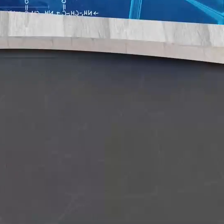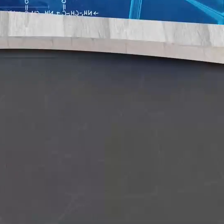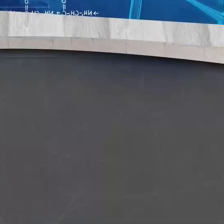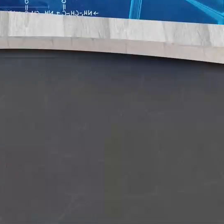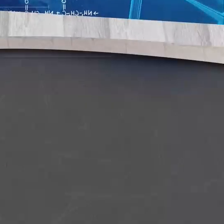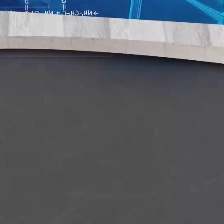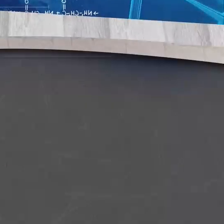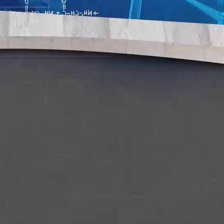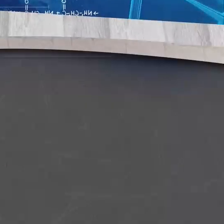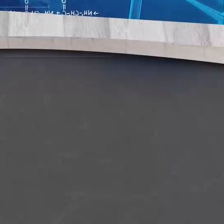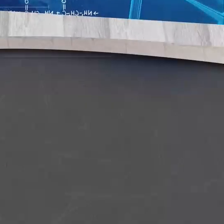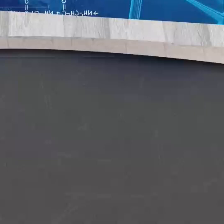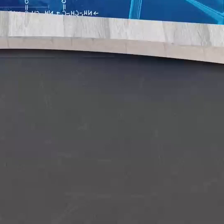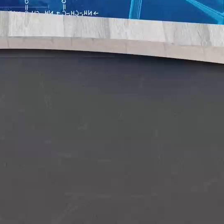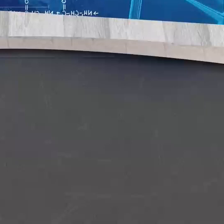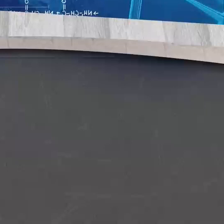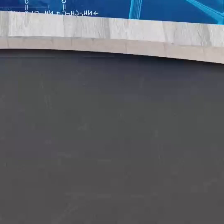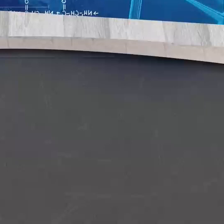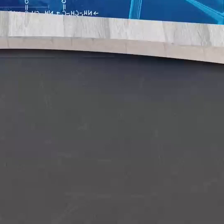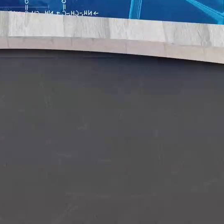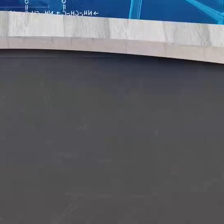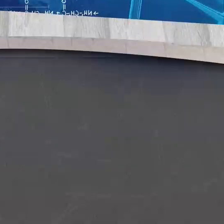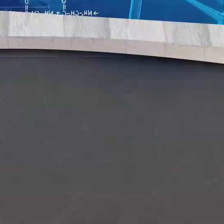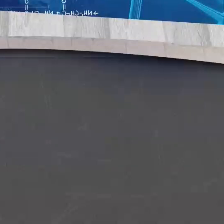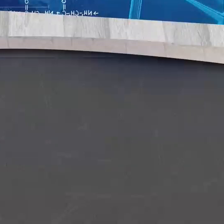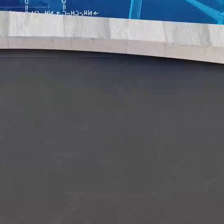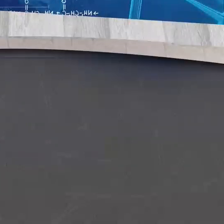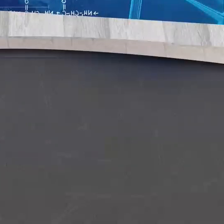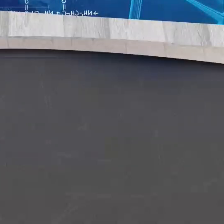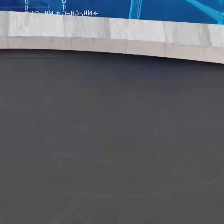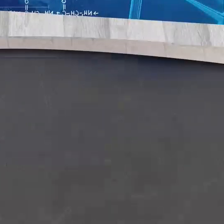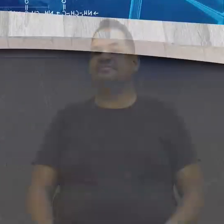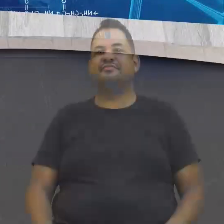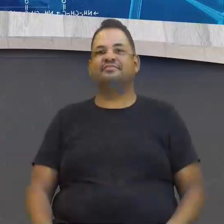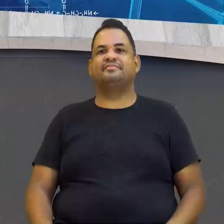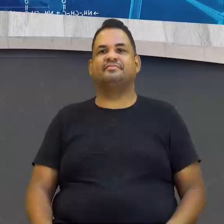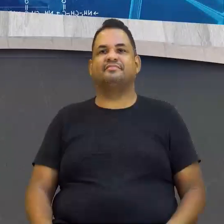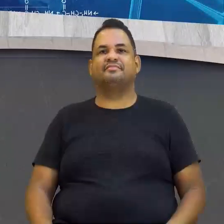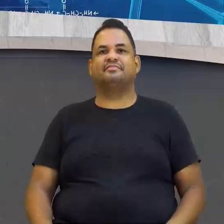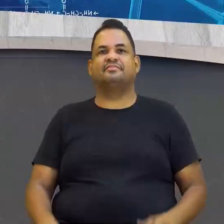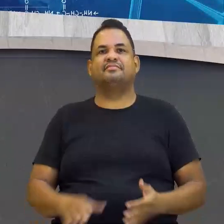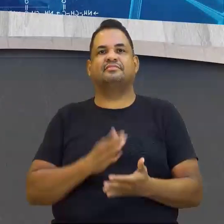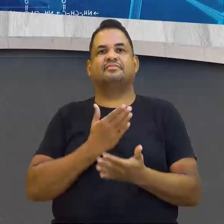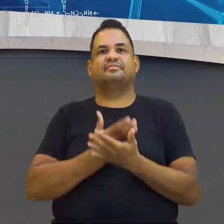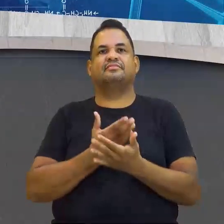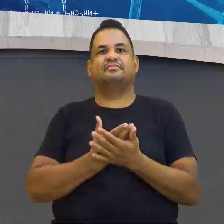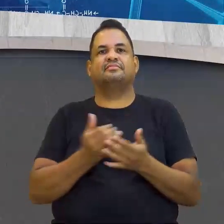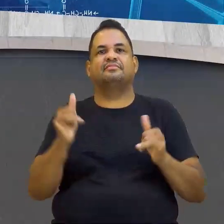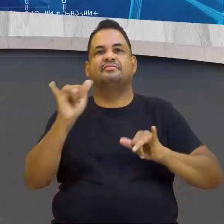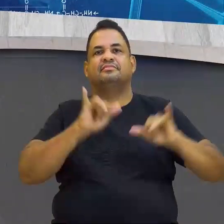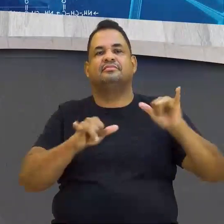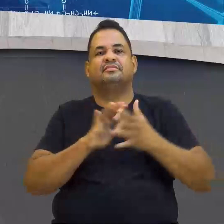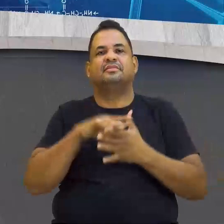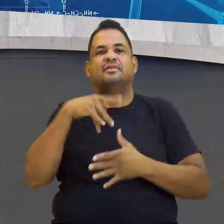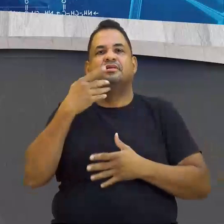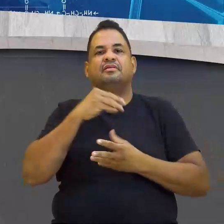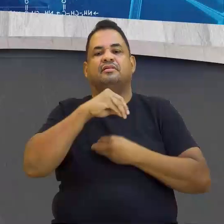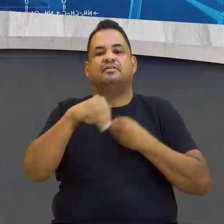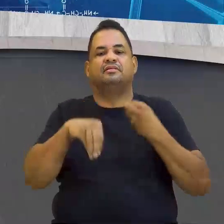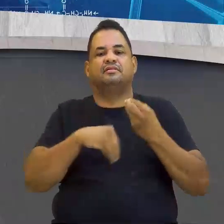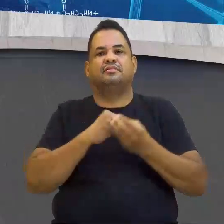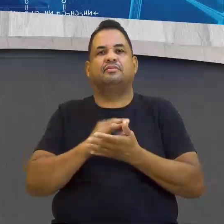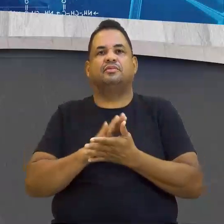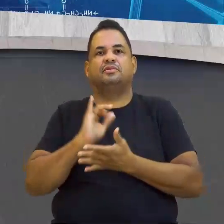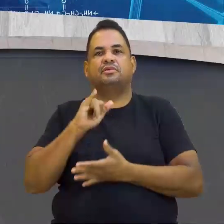Olá, queridos alunos, sejam bem-vindos a mais uma aula de Química. E nós estamos falando sobre compostos